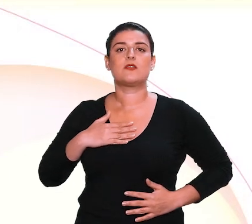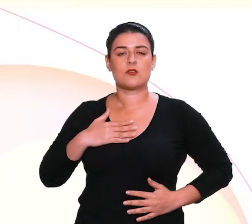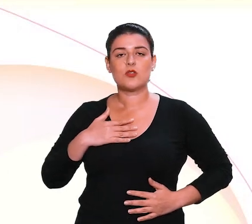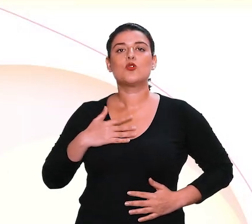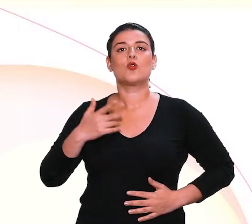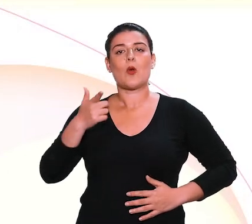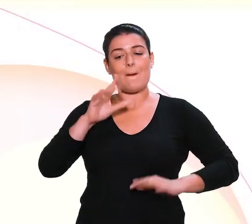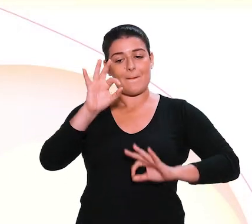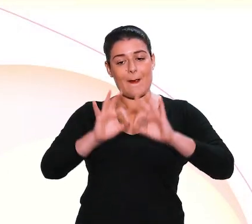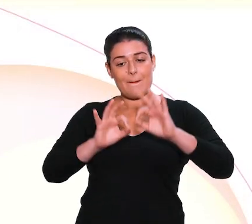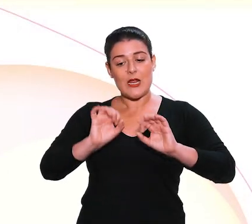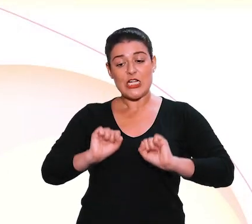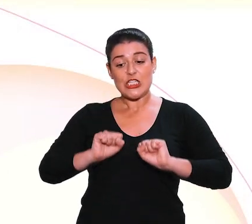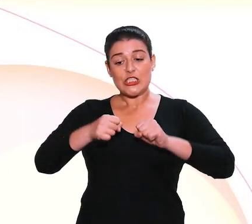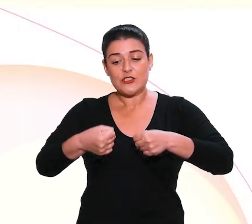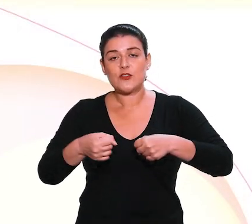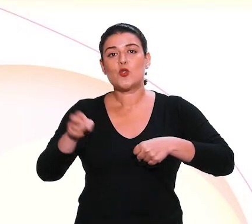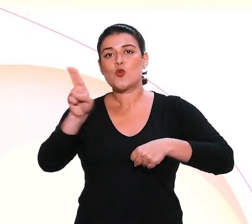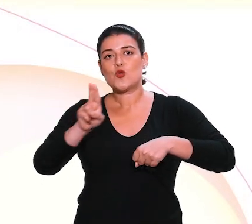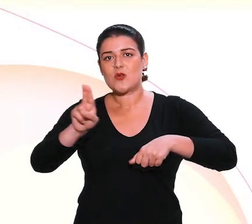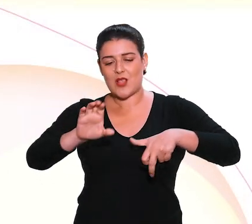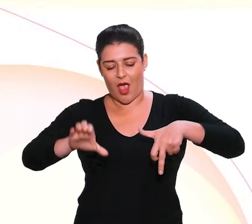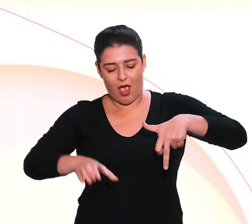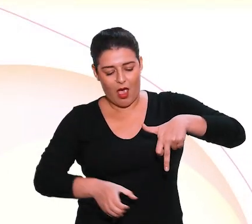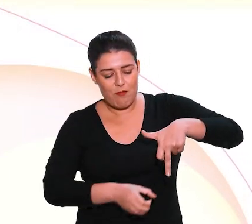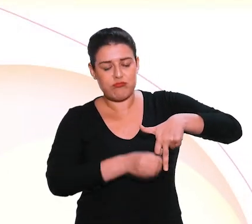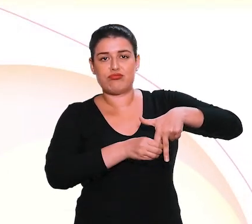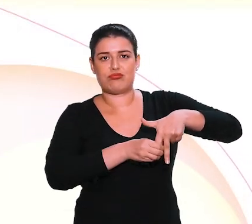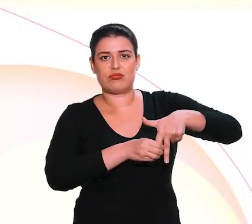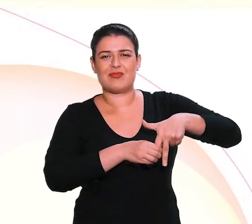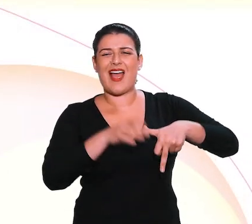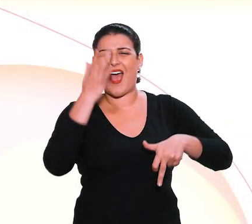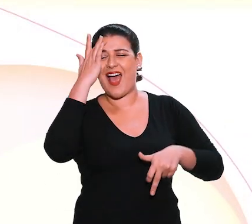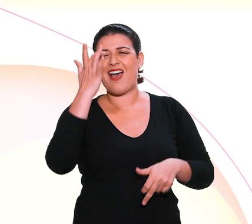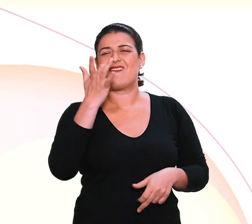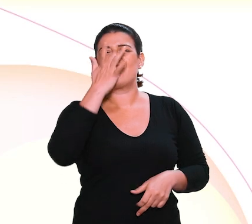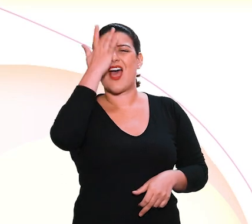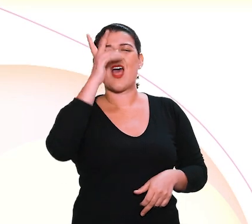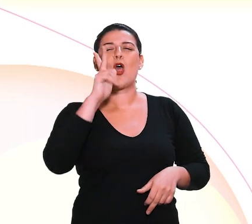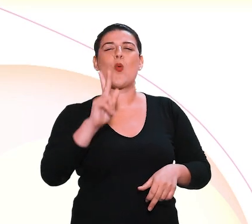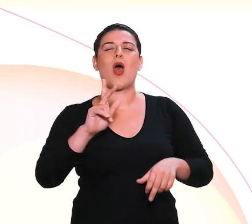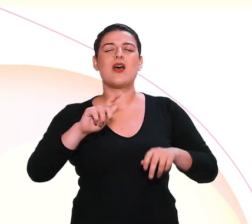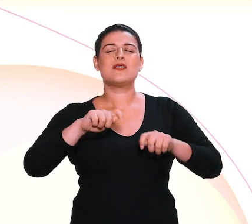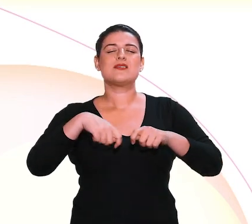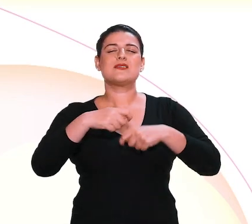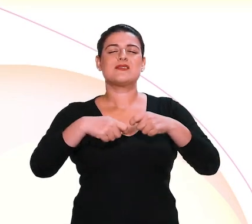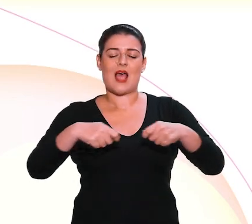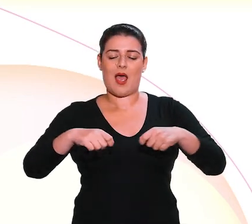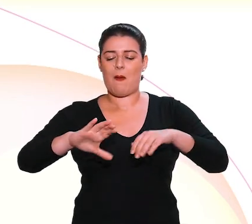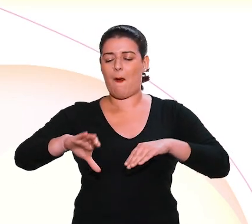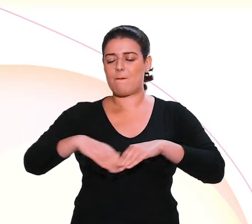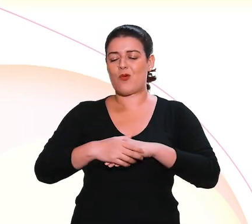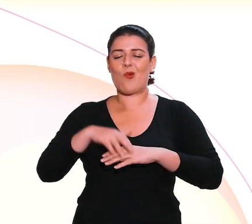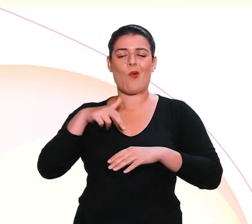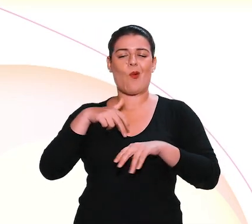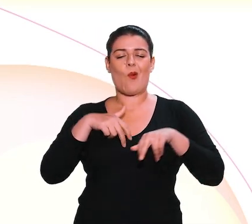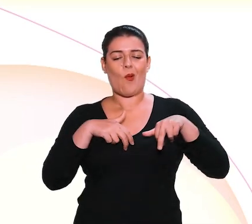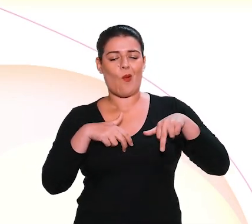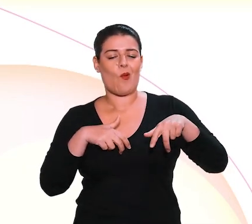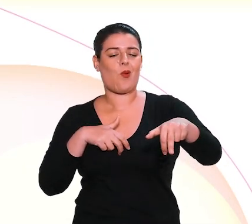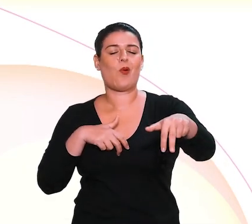para se preparar para esse esforço que vai ser andar com a prótese. Muita gente acha que utilizar uma prótese é como calçar um sapato. Você calçou e sai